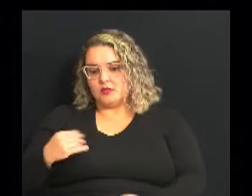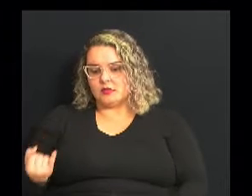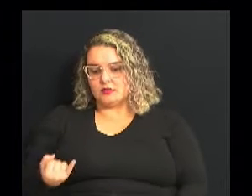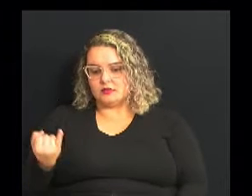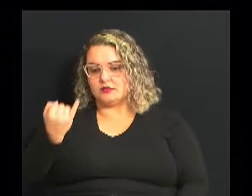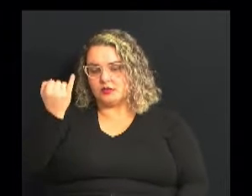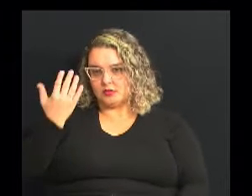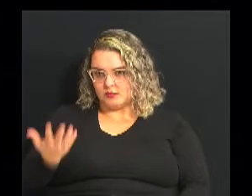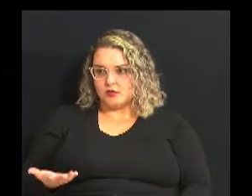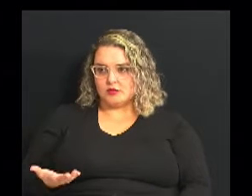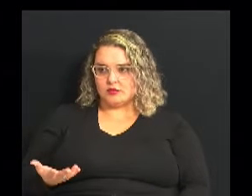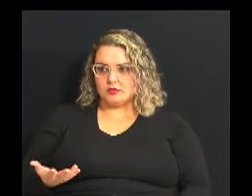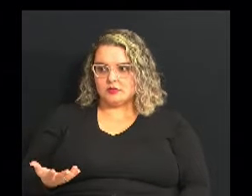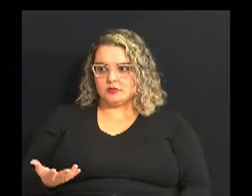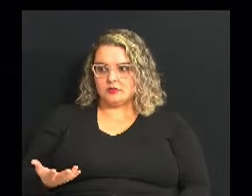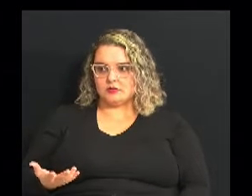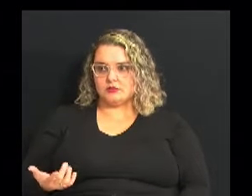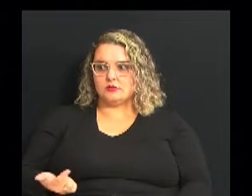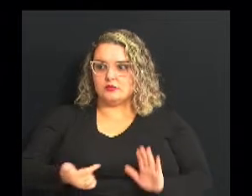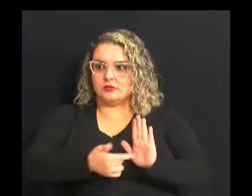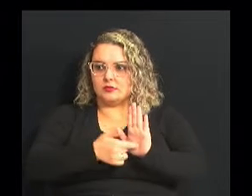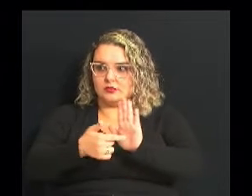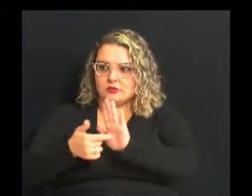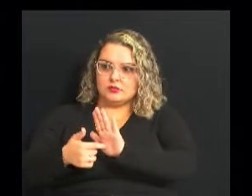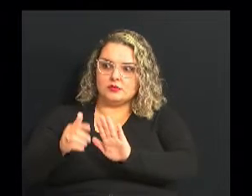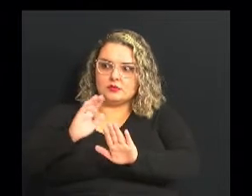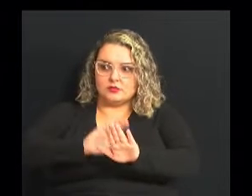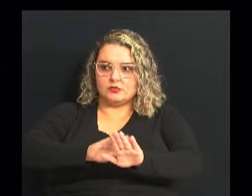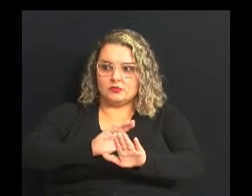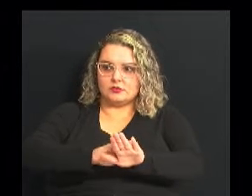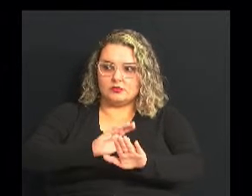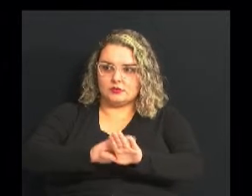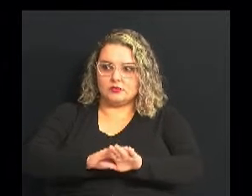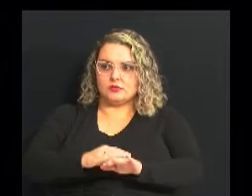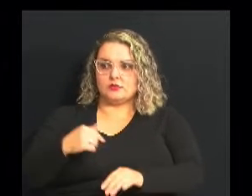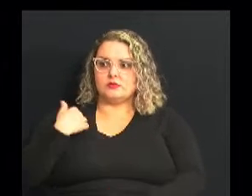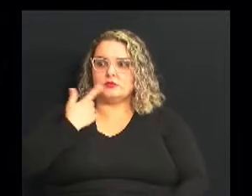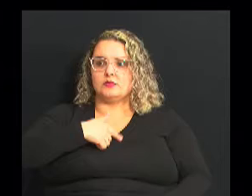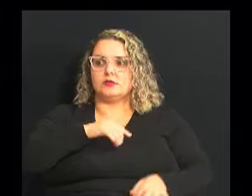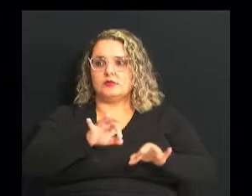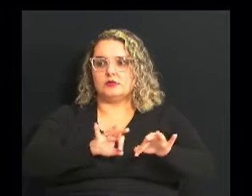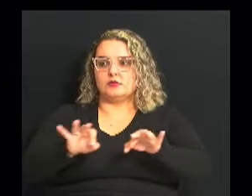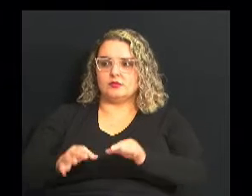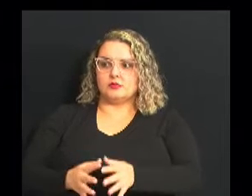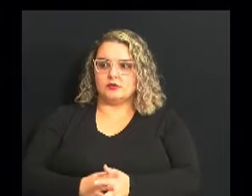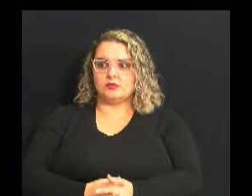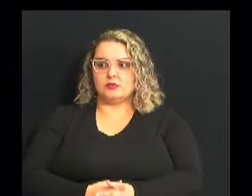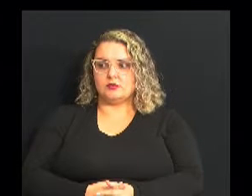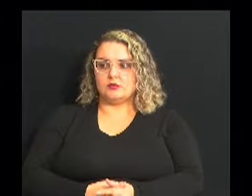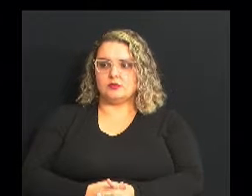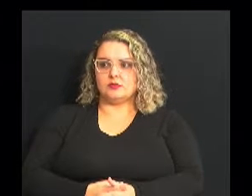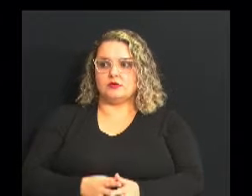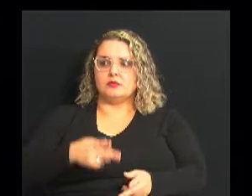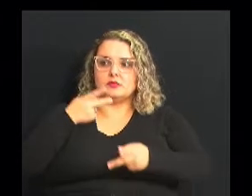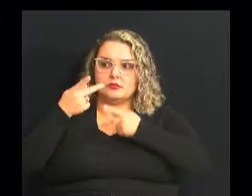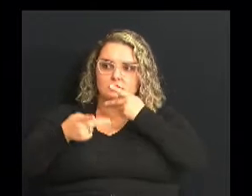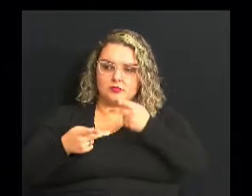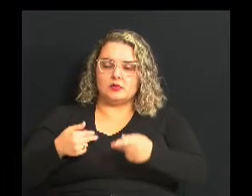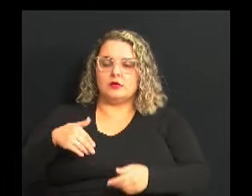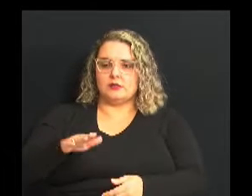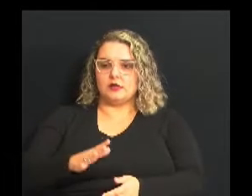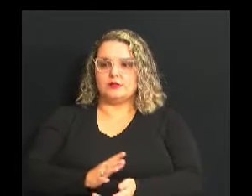mais é demonstrado nas nossas ações, assim, nos nossos projetos, né? Conforme a gente vai falar aqui um pouco mais à frente.